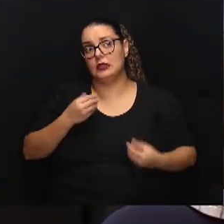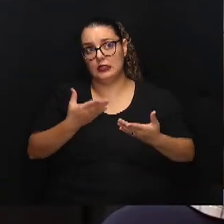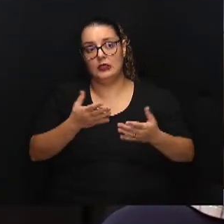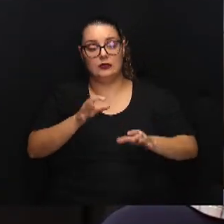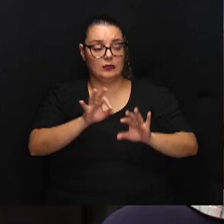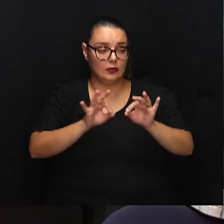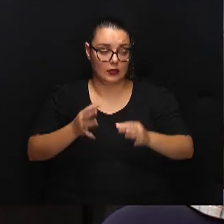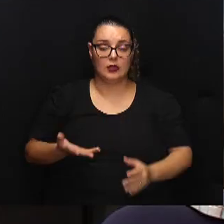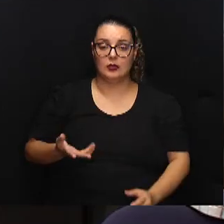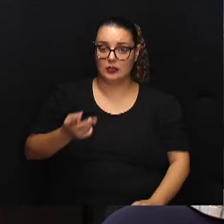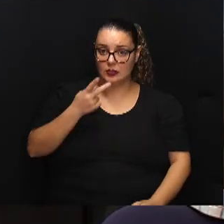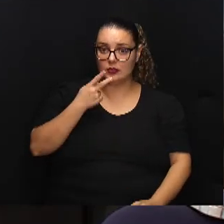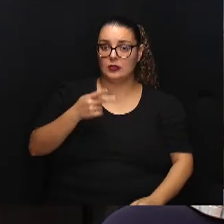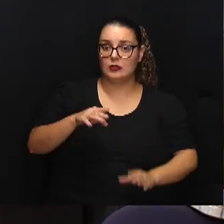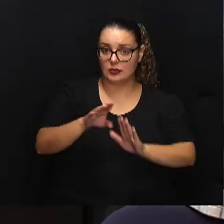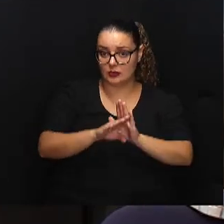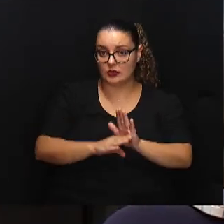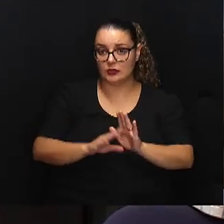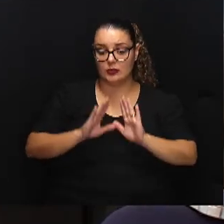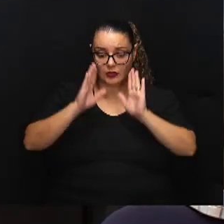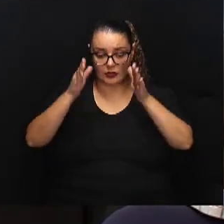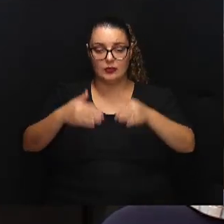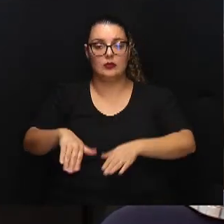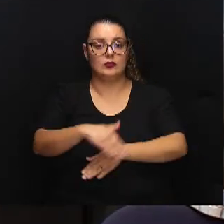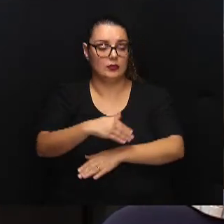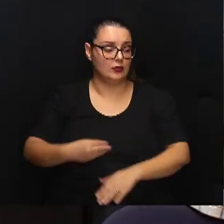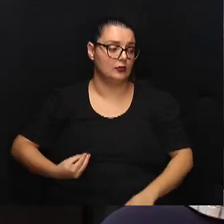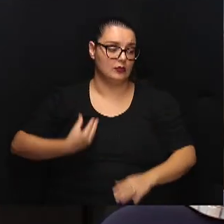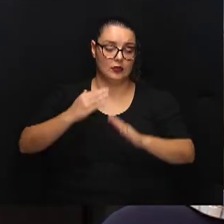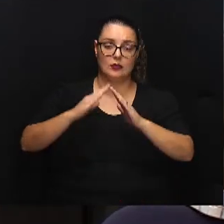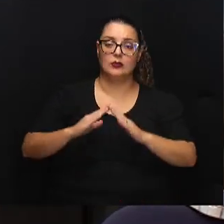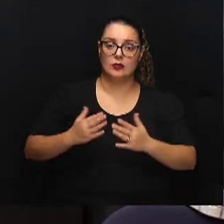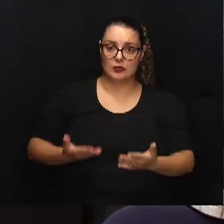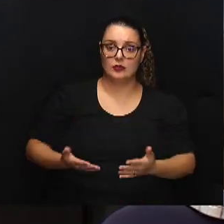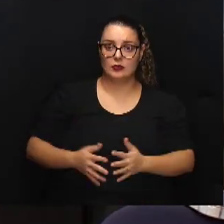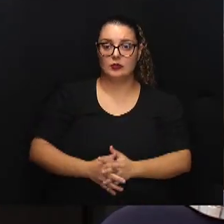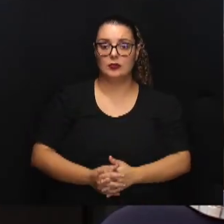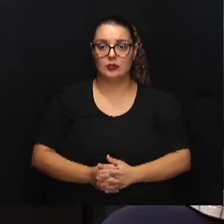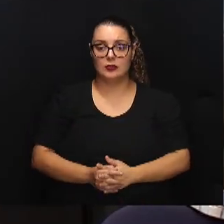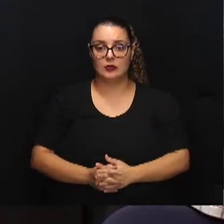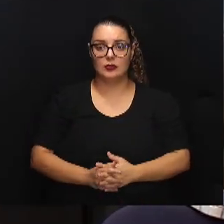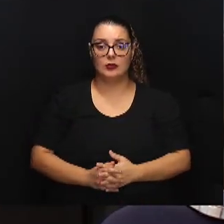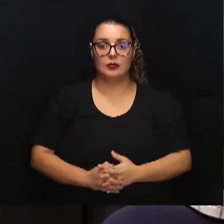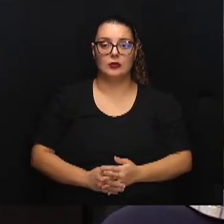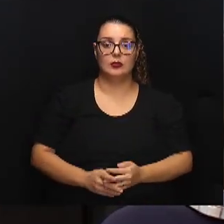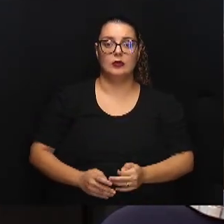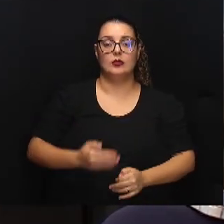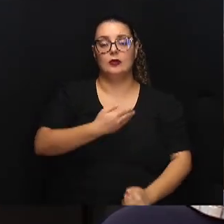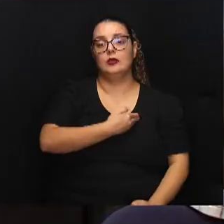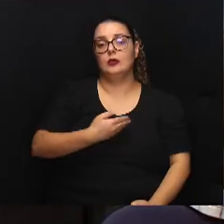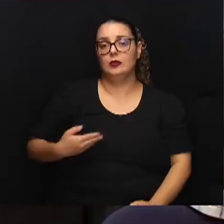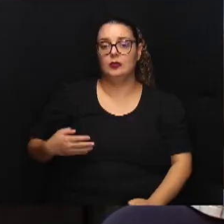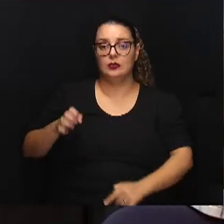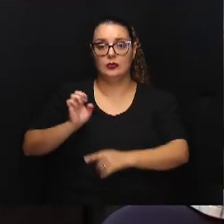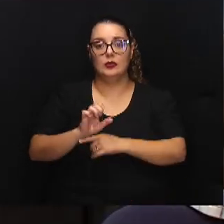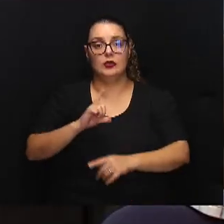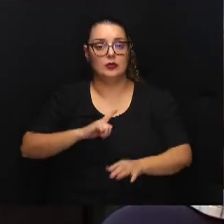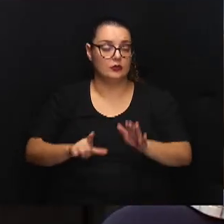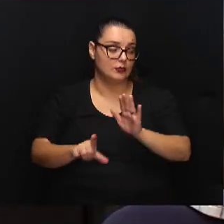fala desse programa voltado à população, moradia para a população em situação de rua. O governo do Estado também tem uma